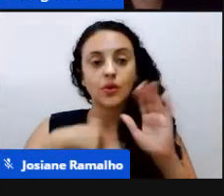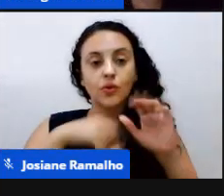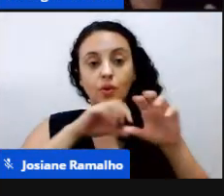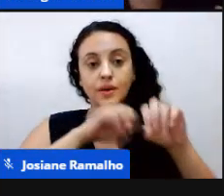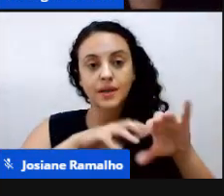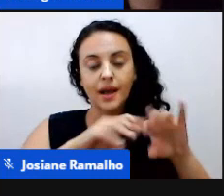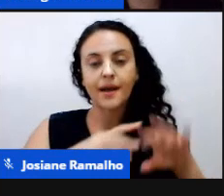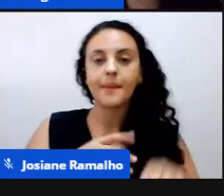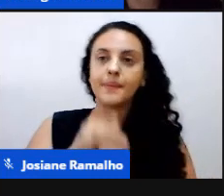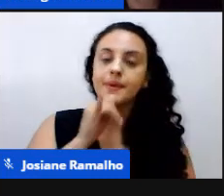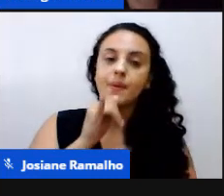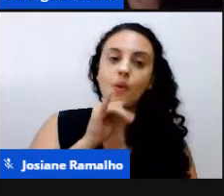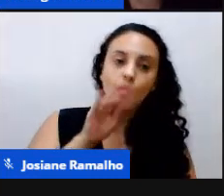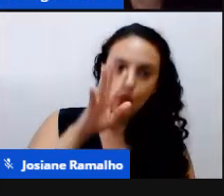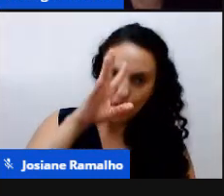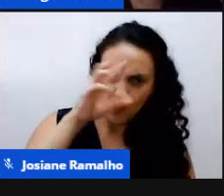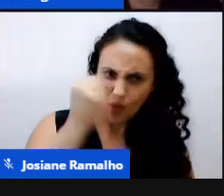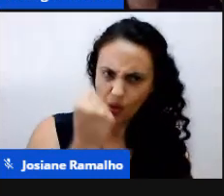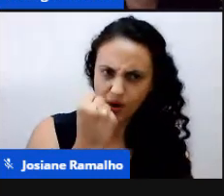força, resistência,